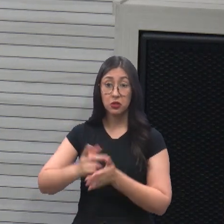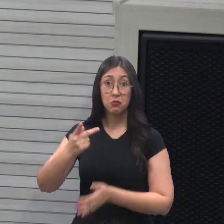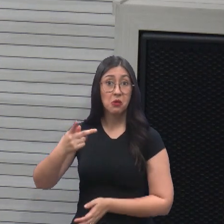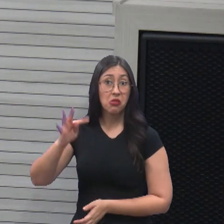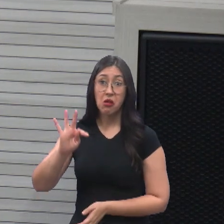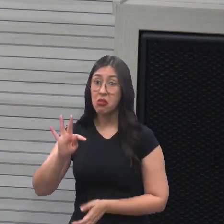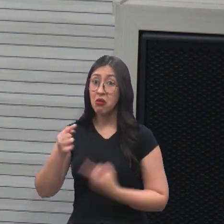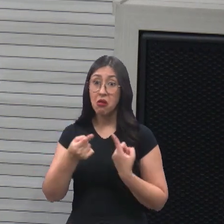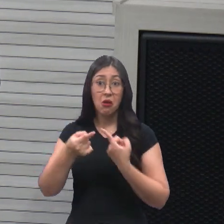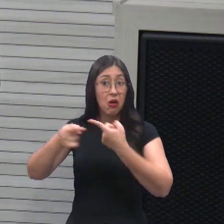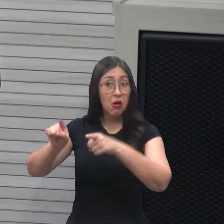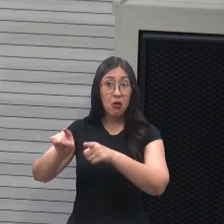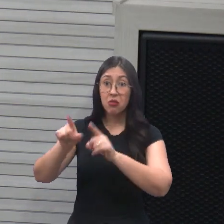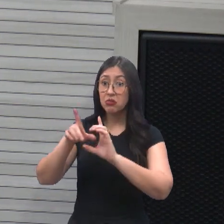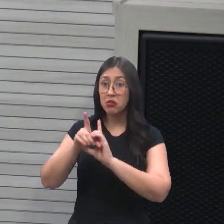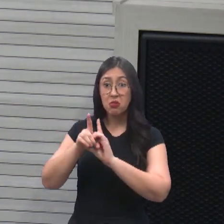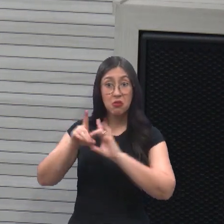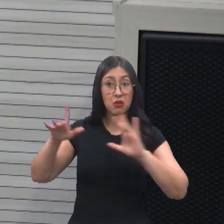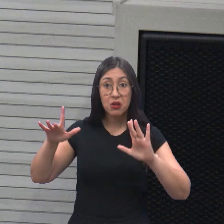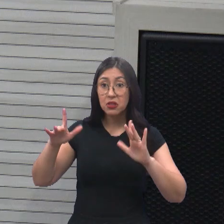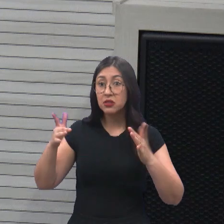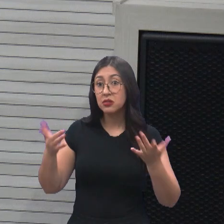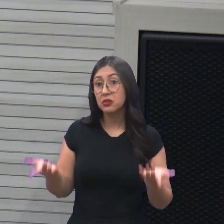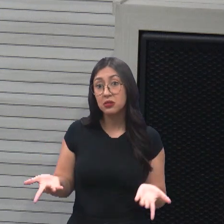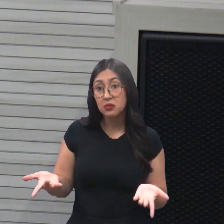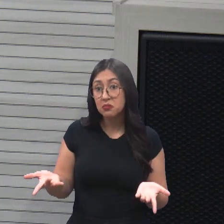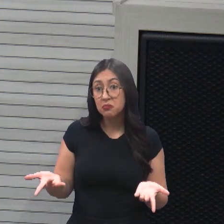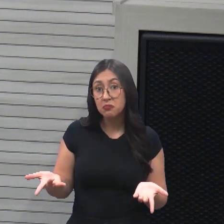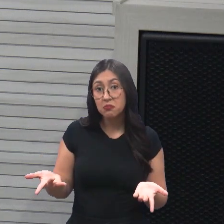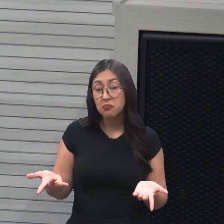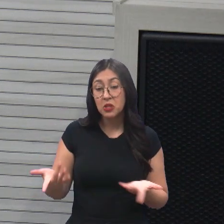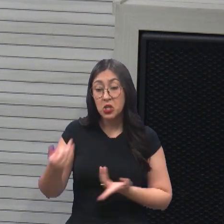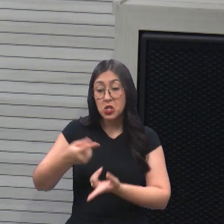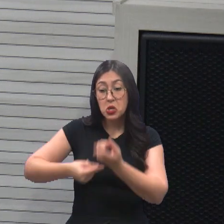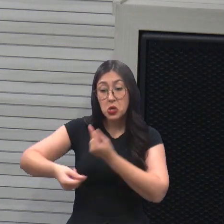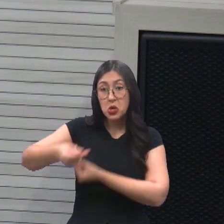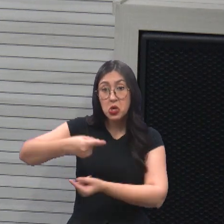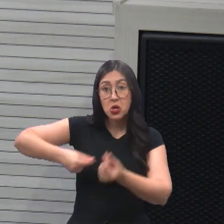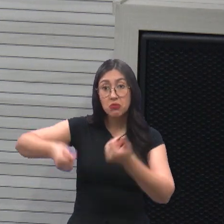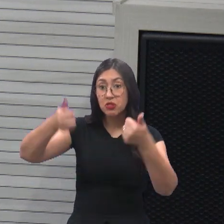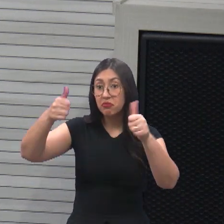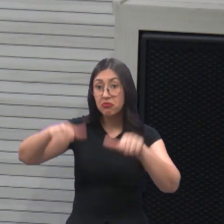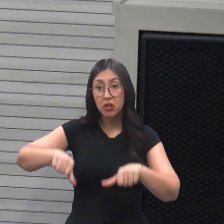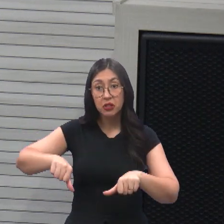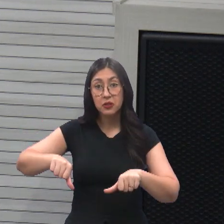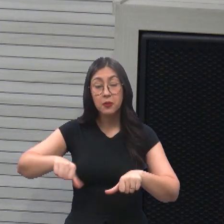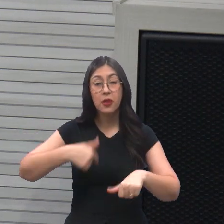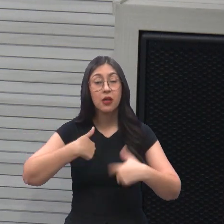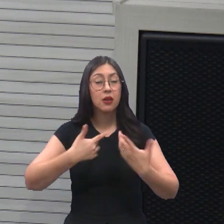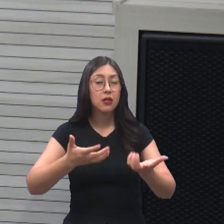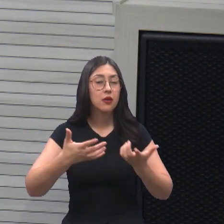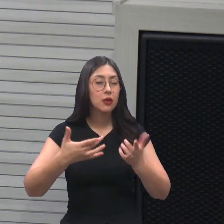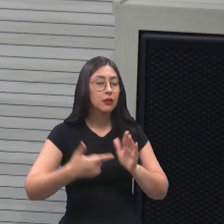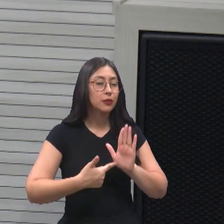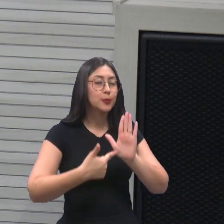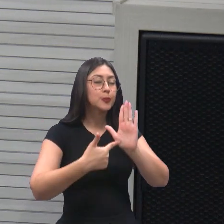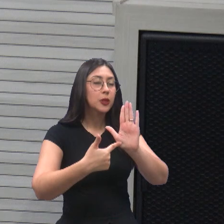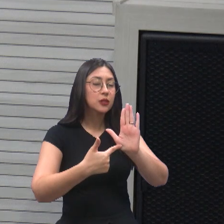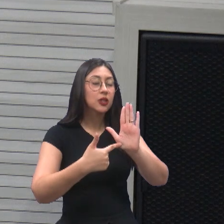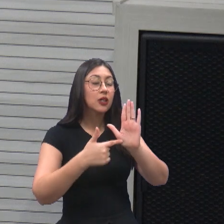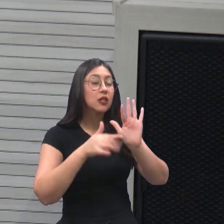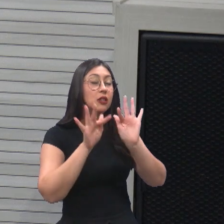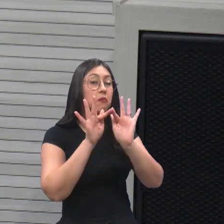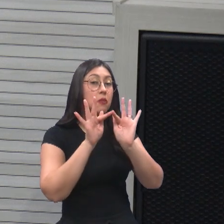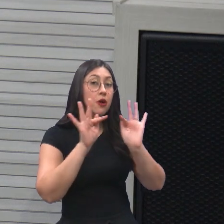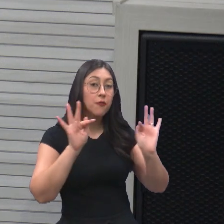democráticas, às medidas de forma econômica. Eu queria fazer um destaque aqui na frase que